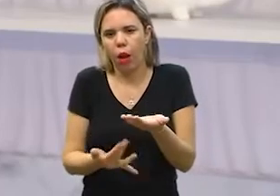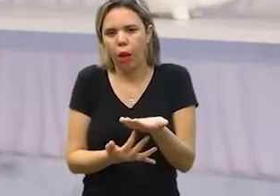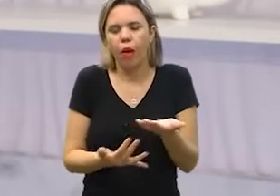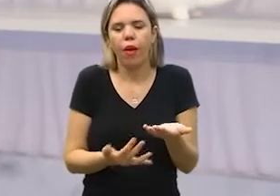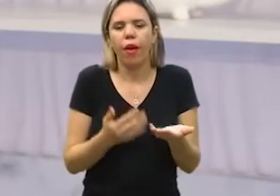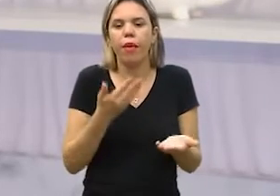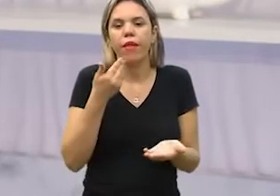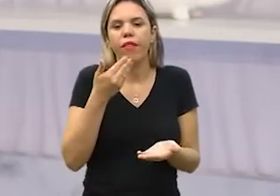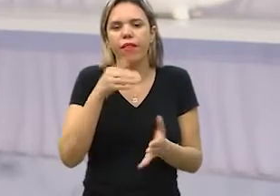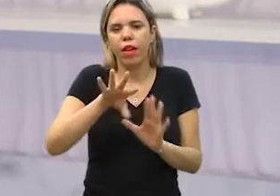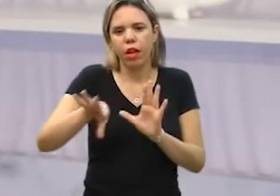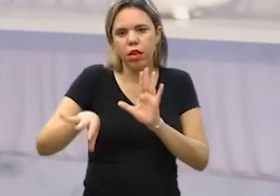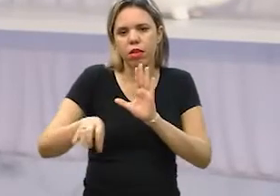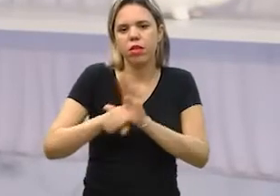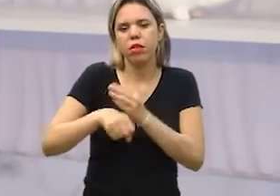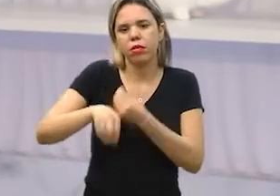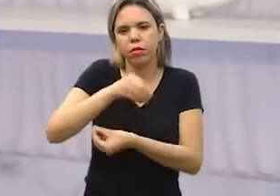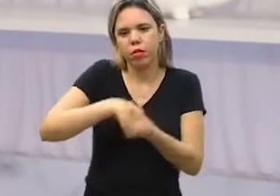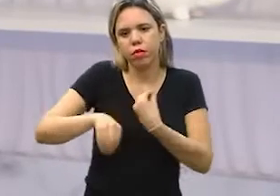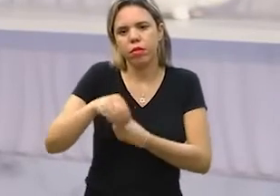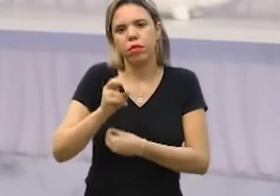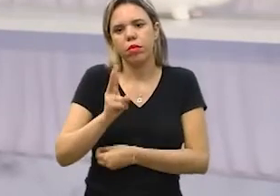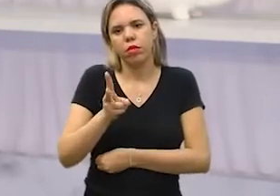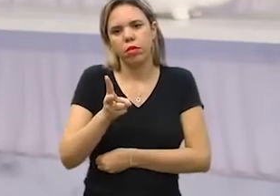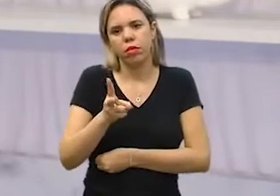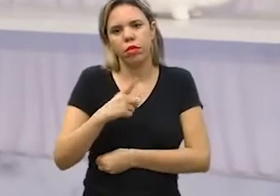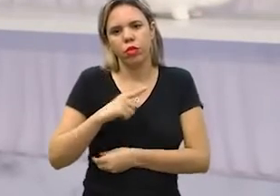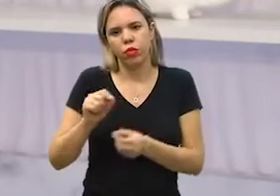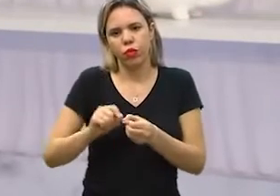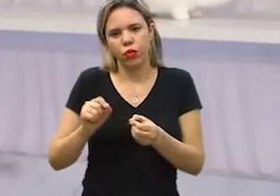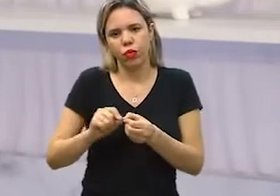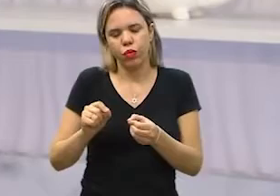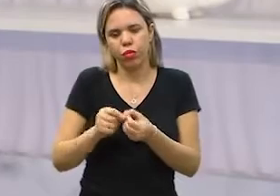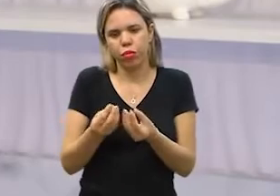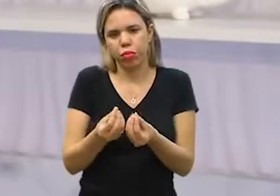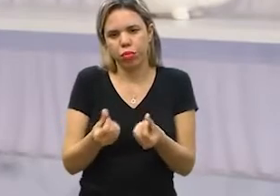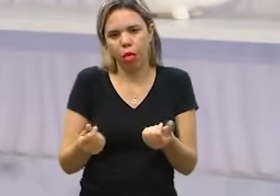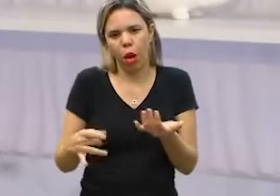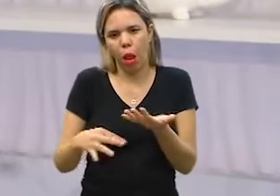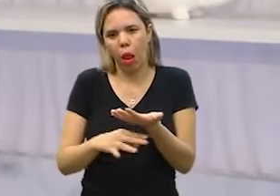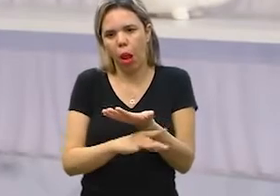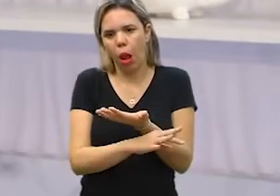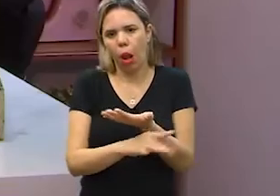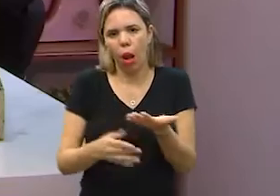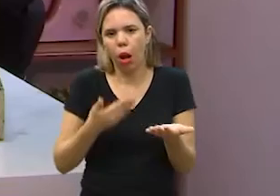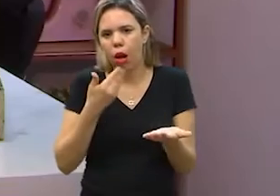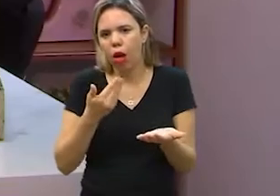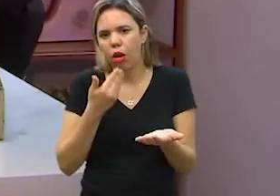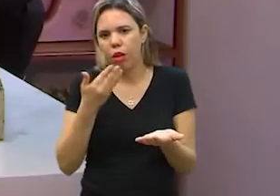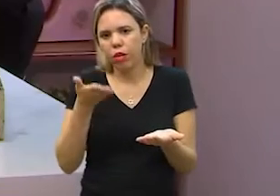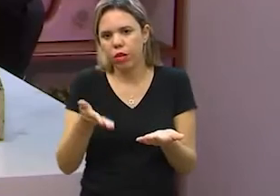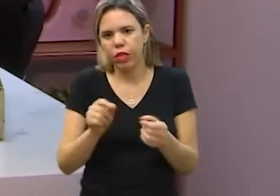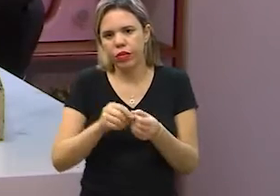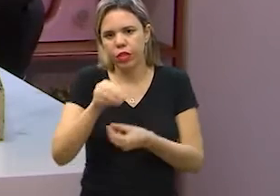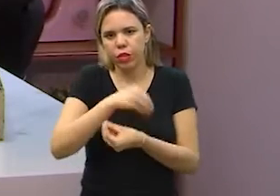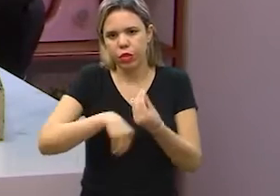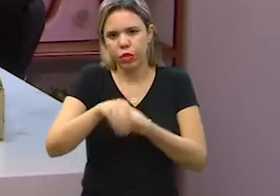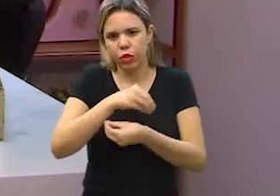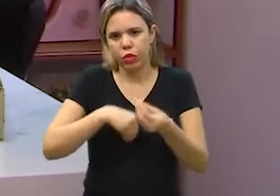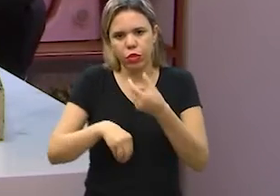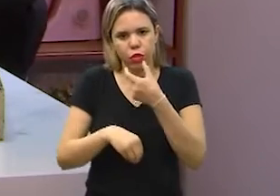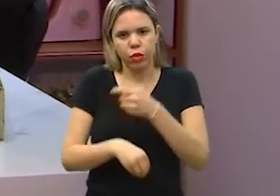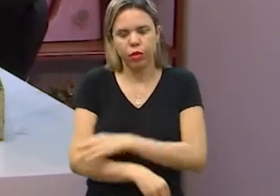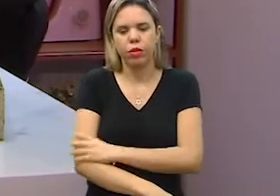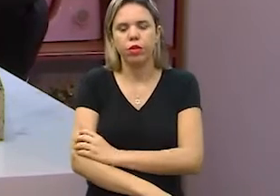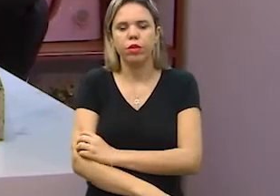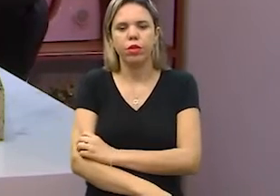fácil de incorporar, tá? Então, eu sempre que eu vou fazer, eu derreto ela, porque fica mais fácil de fazer a mistura na